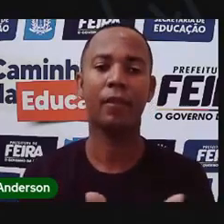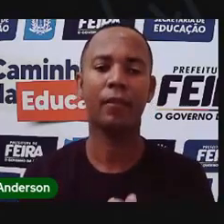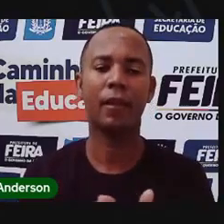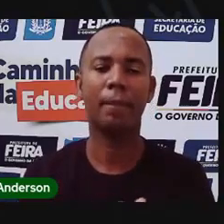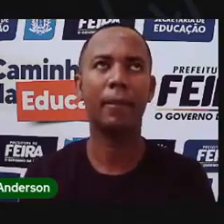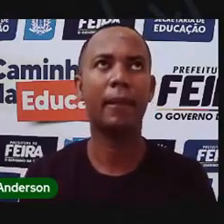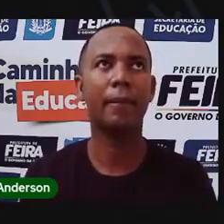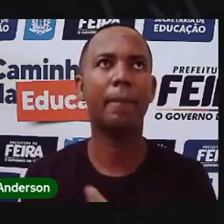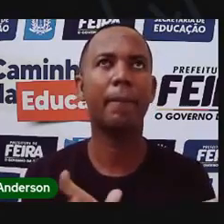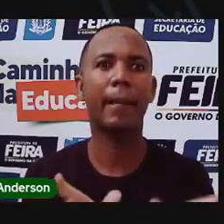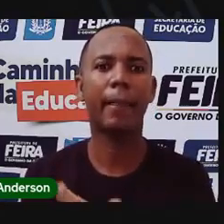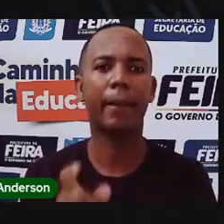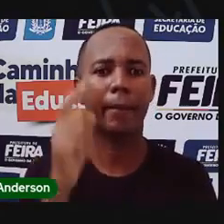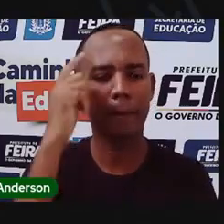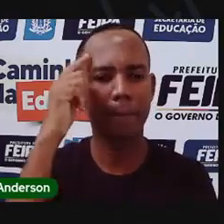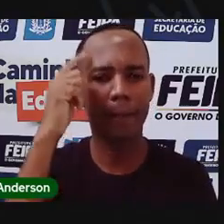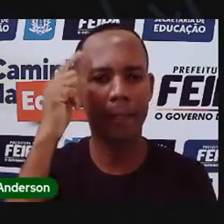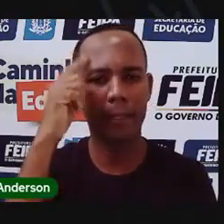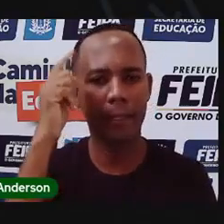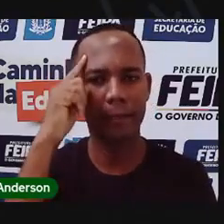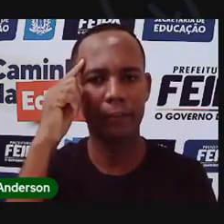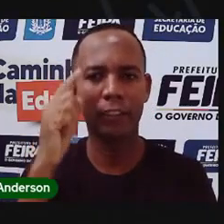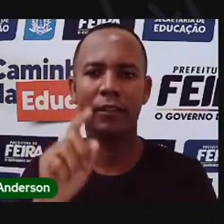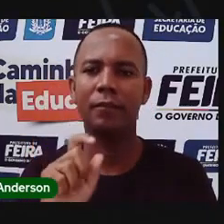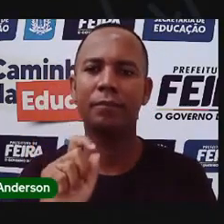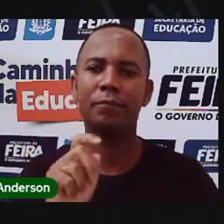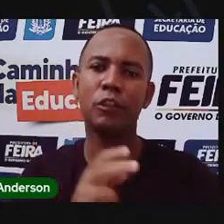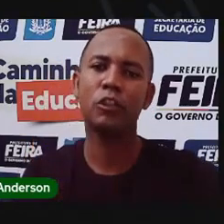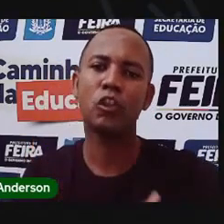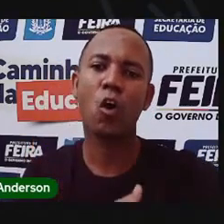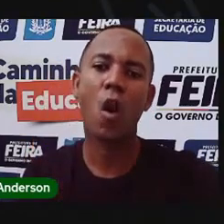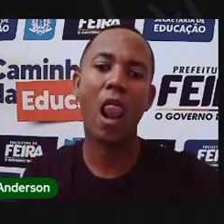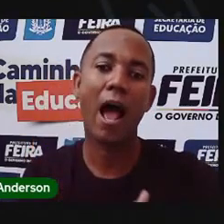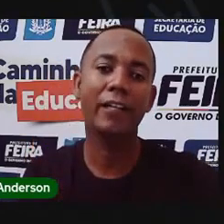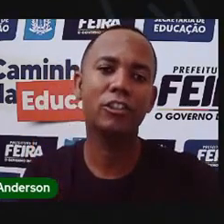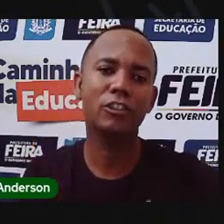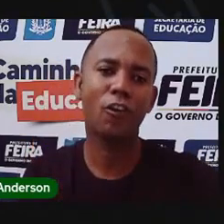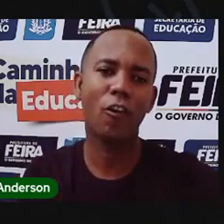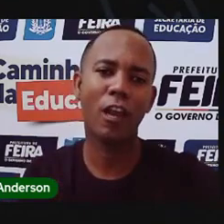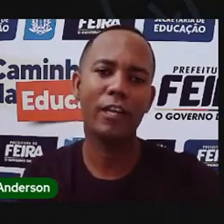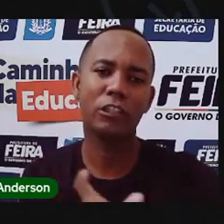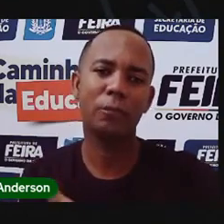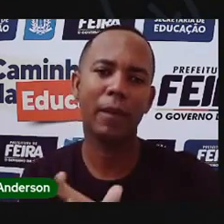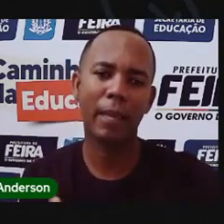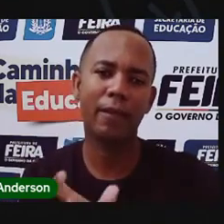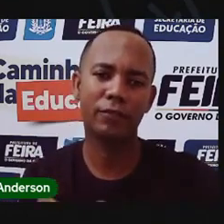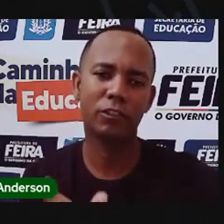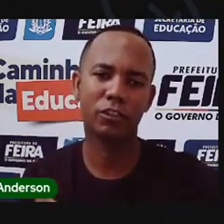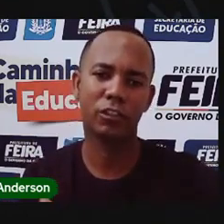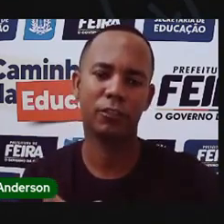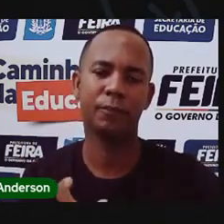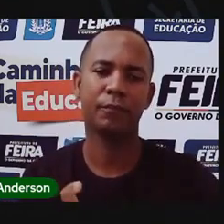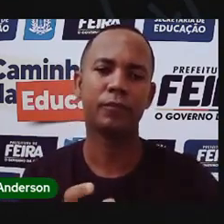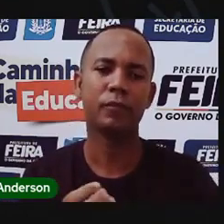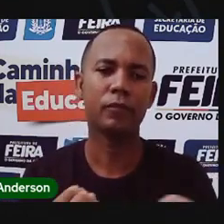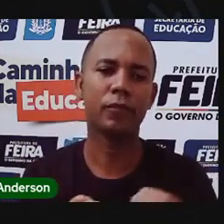vamos pensar agora. Chocolate. Chocolate termina em ate.